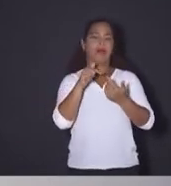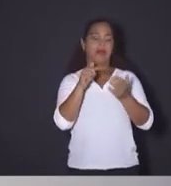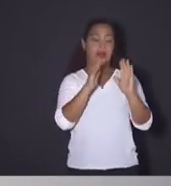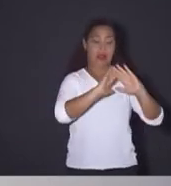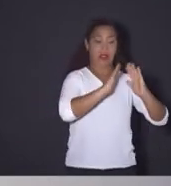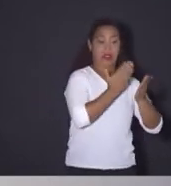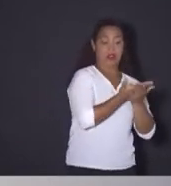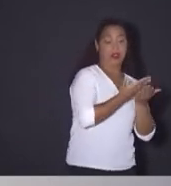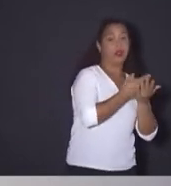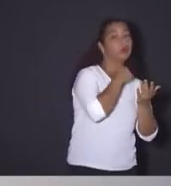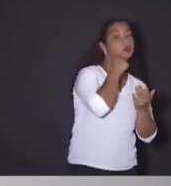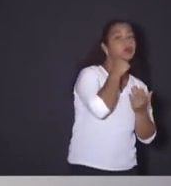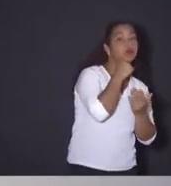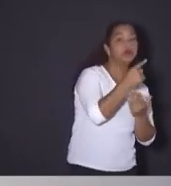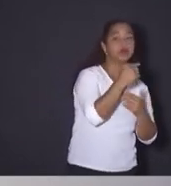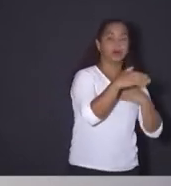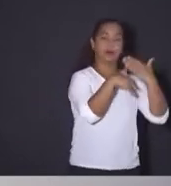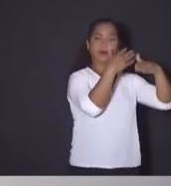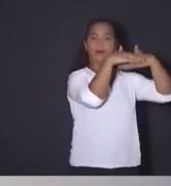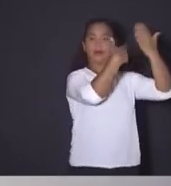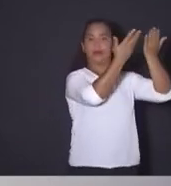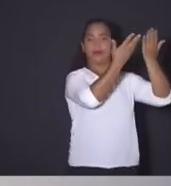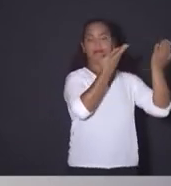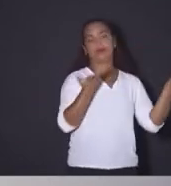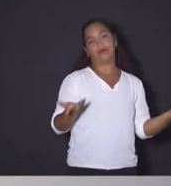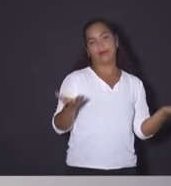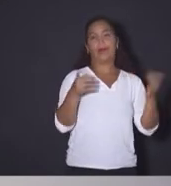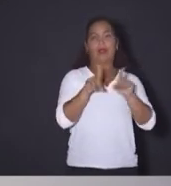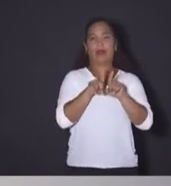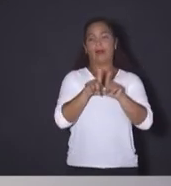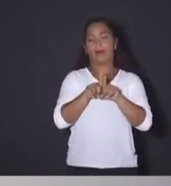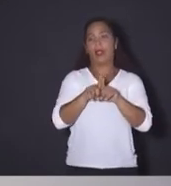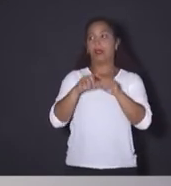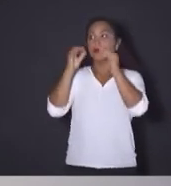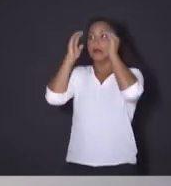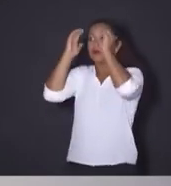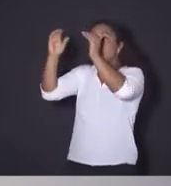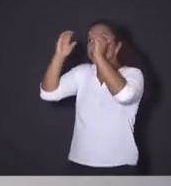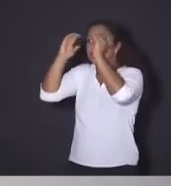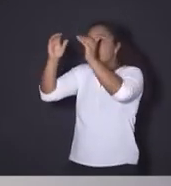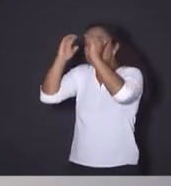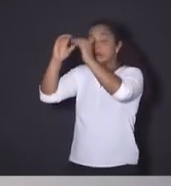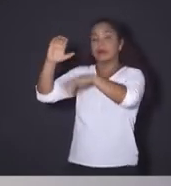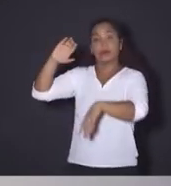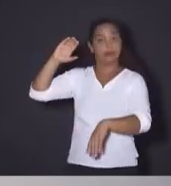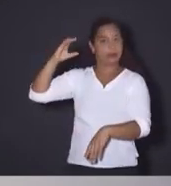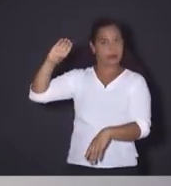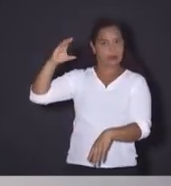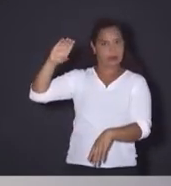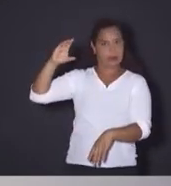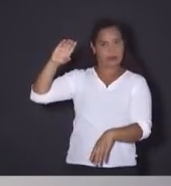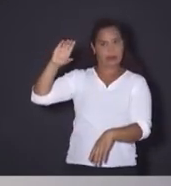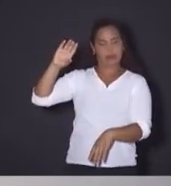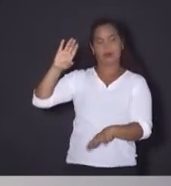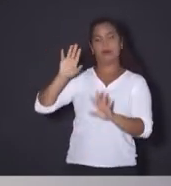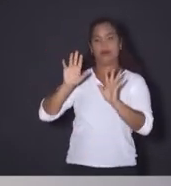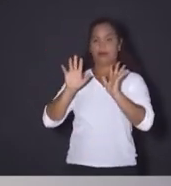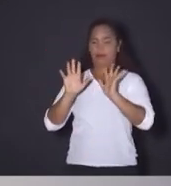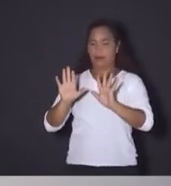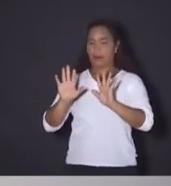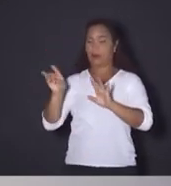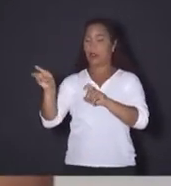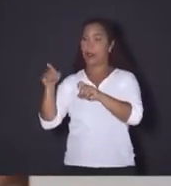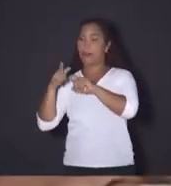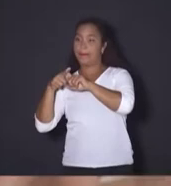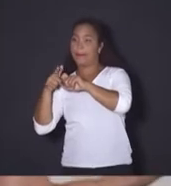por aí vai né além disso a gente tem acreditado muito na ciência e isso é um elemento importante para a gente pensar então a gente vai no médico e ele disse